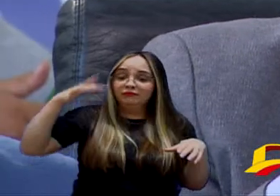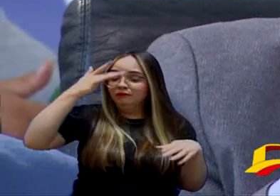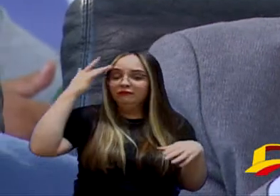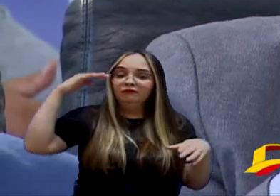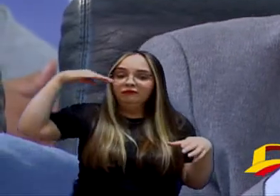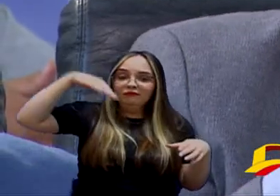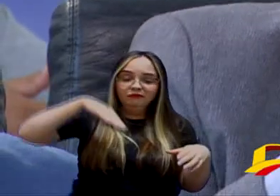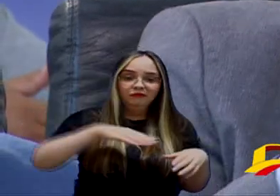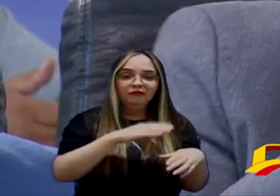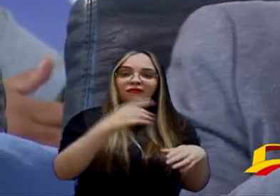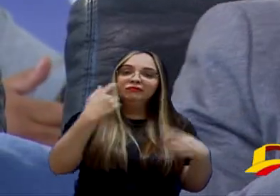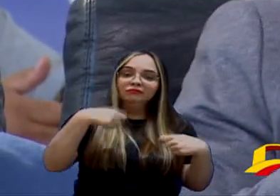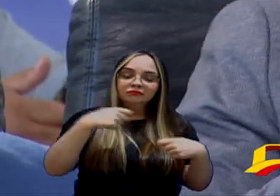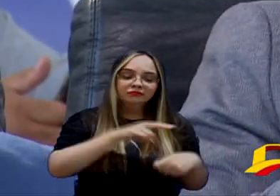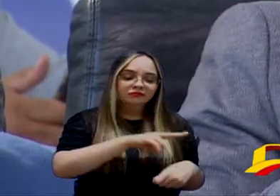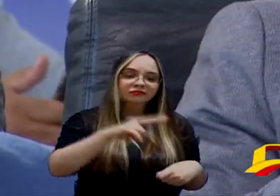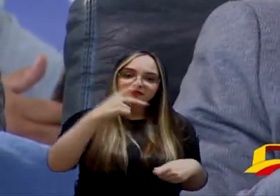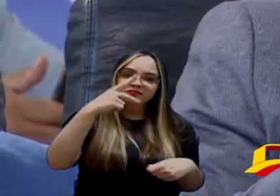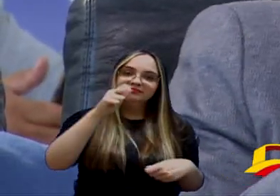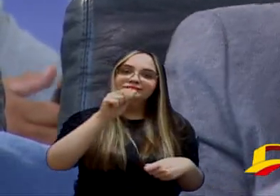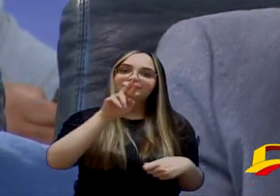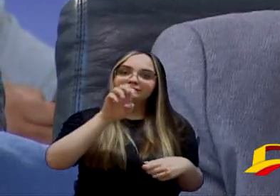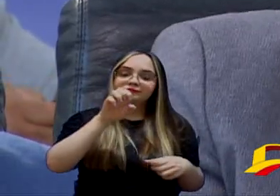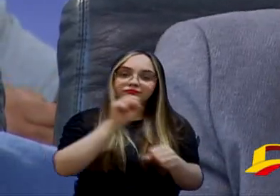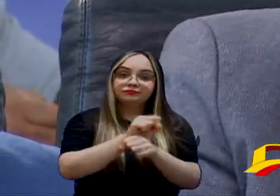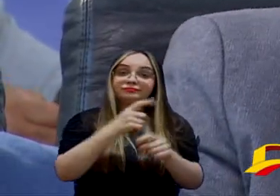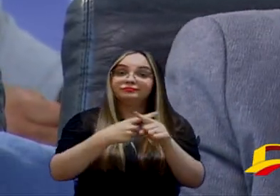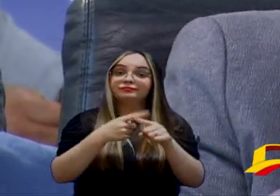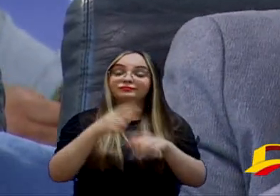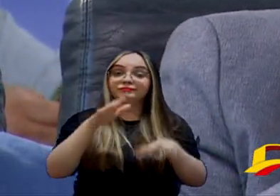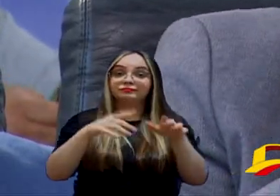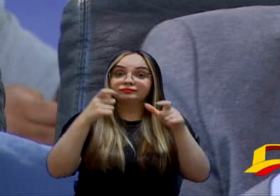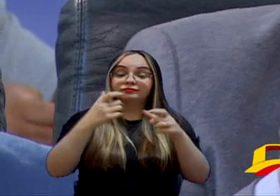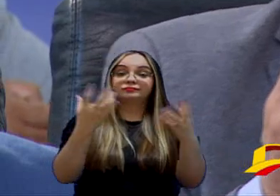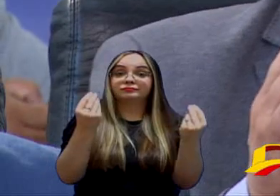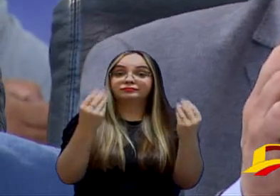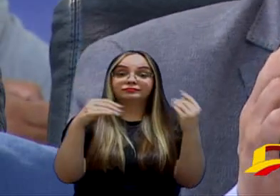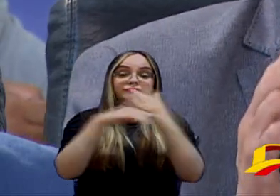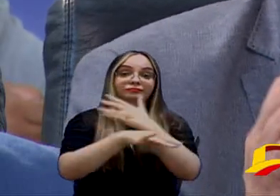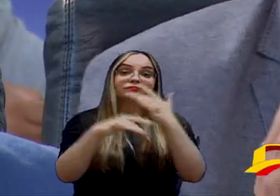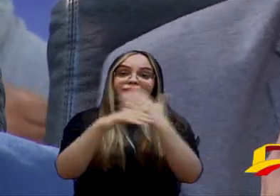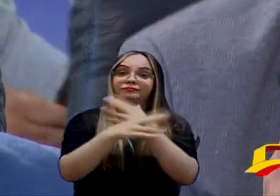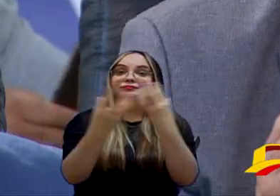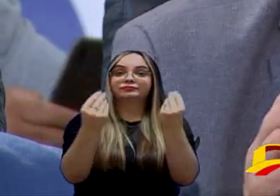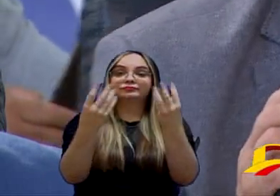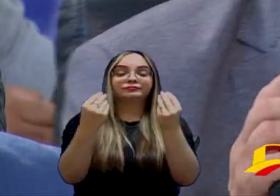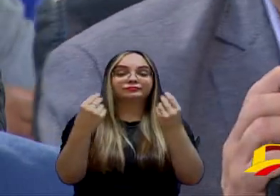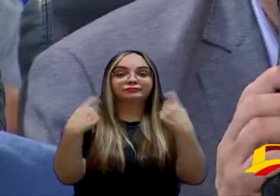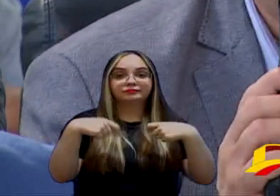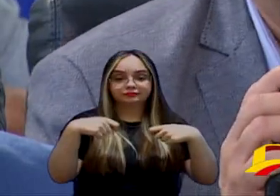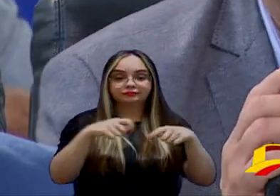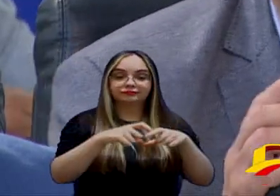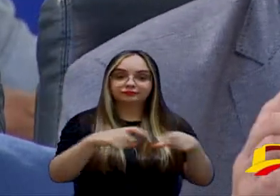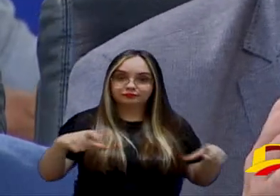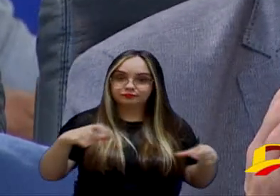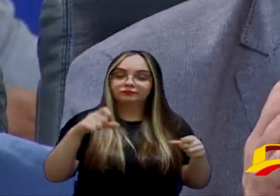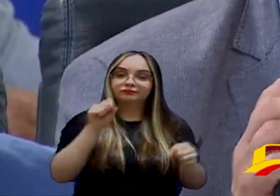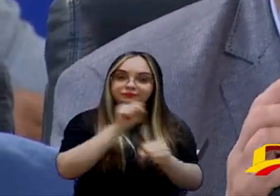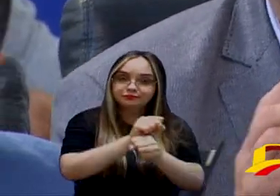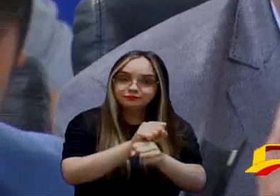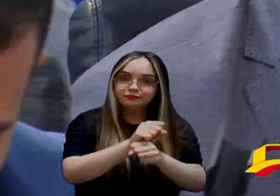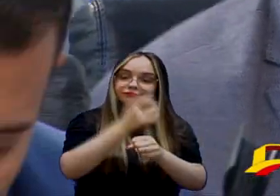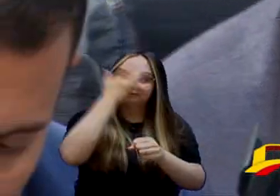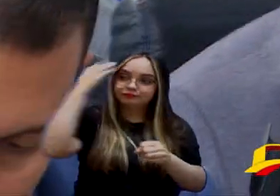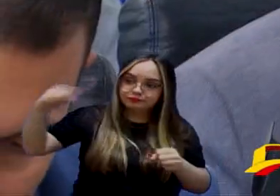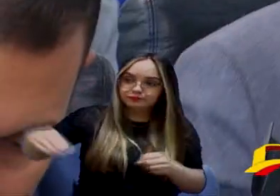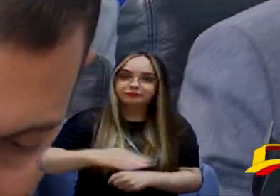passando direto É um perigo todos tô cobrando novamente aí e aí a URBS vou falar com Páscoa né Tem um trânsito intenso